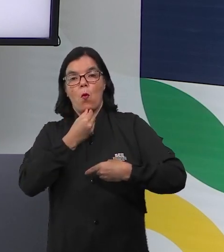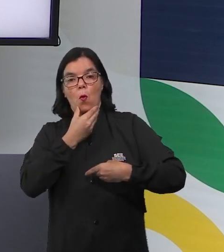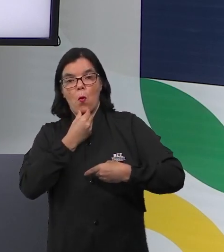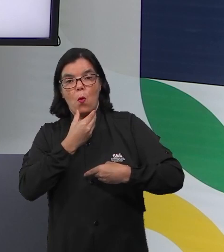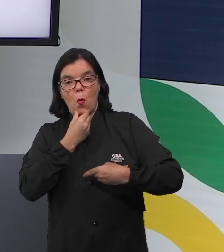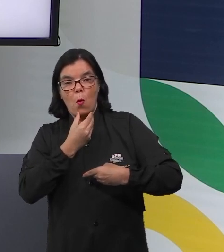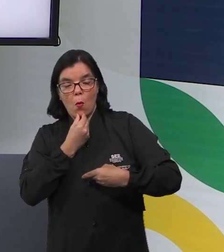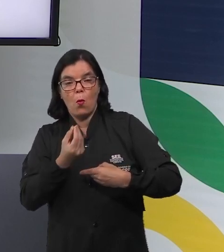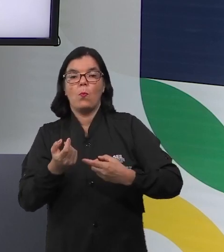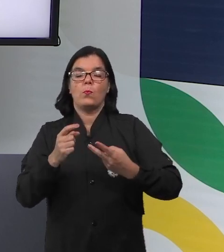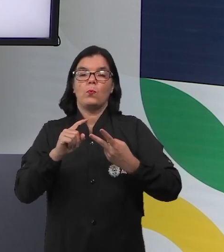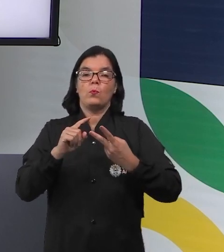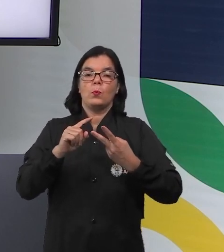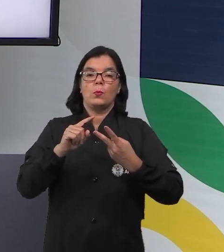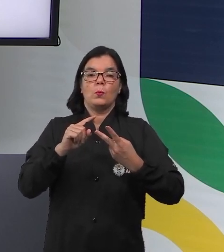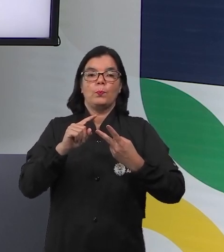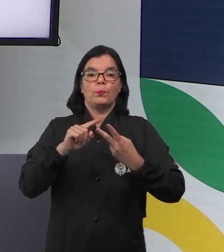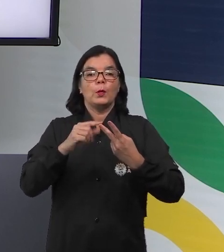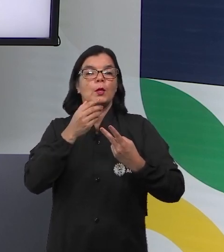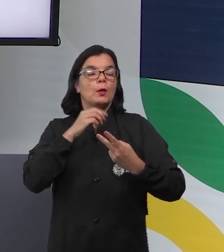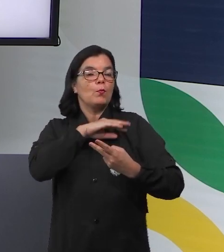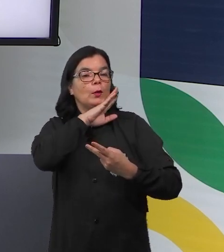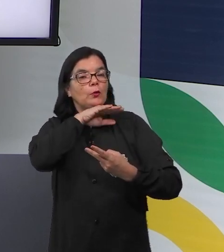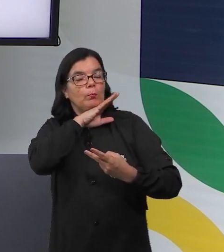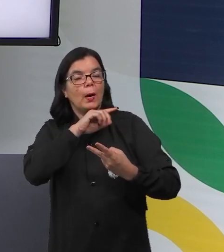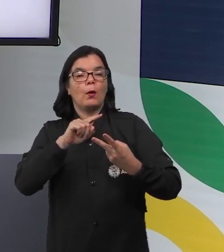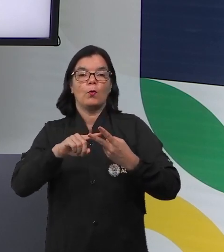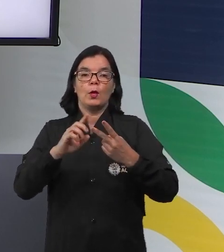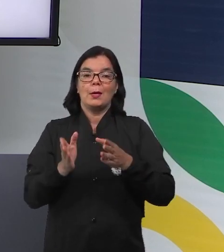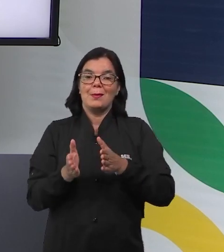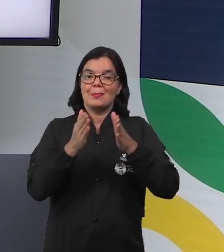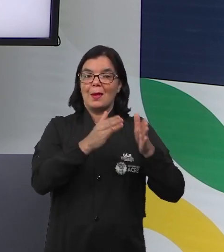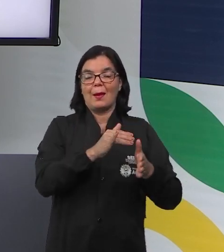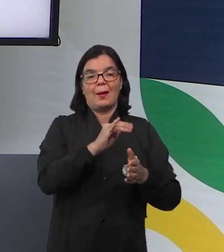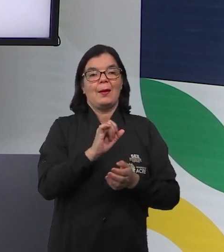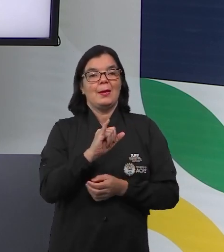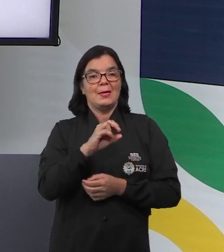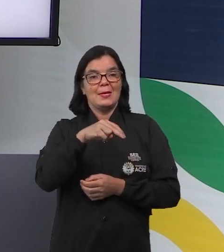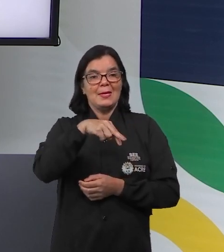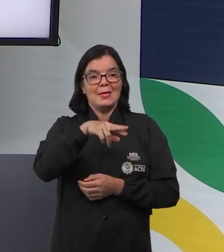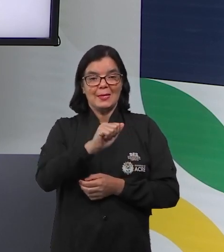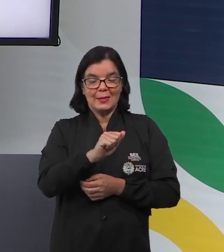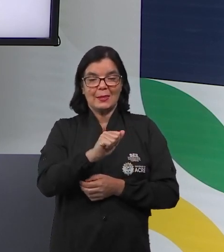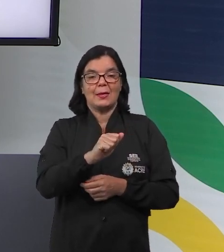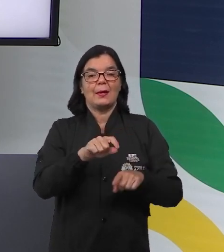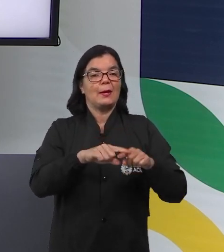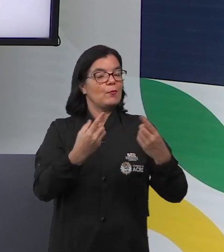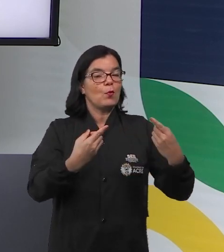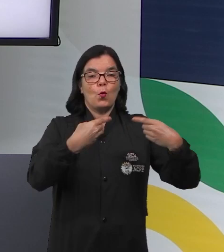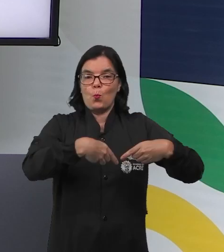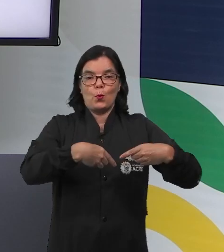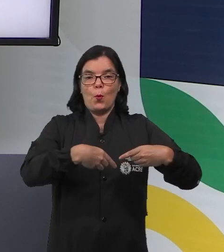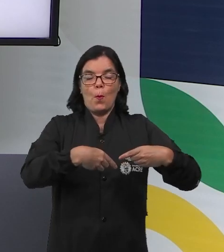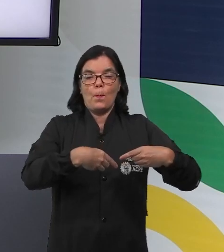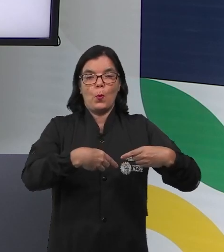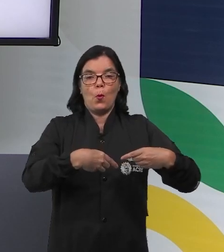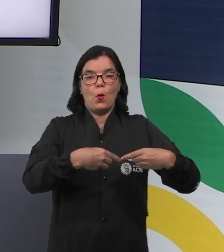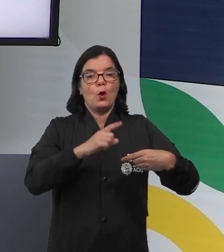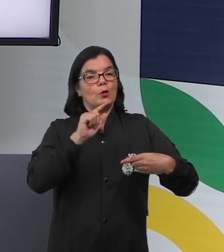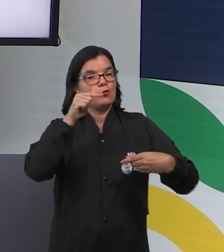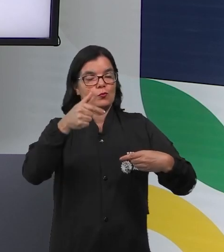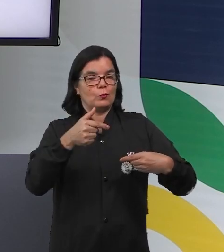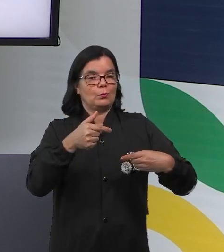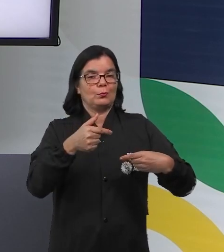Na interespecífica não tem esse tipo de competição, tá? Porque eles não vão competir por parceiros de